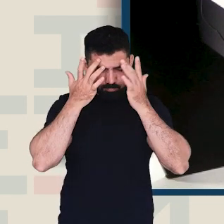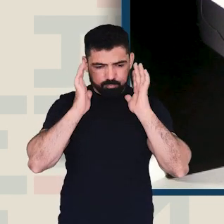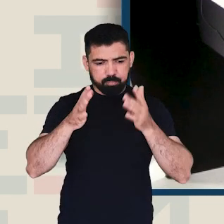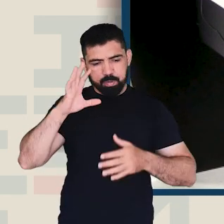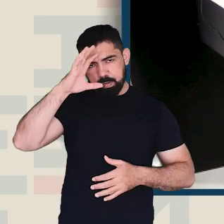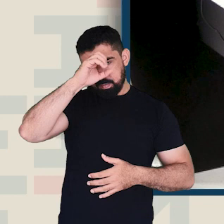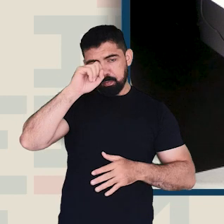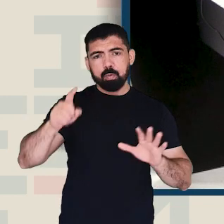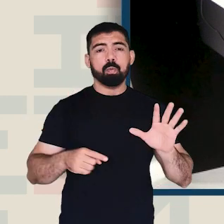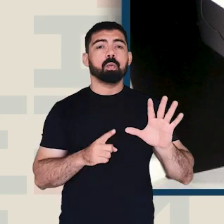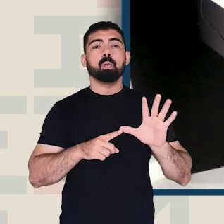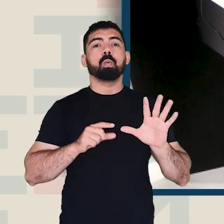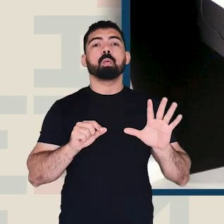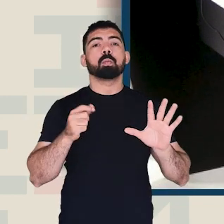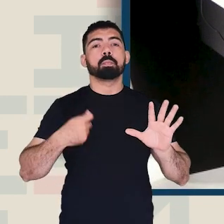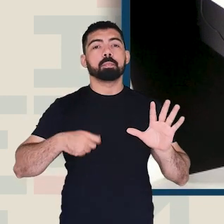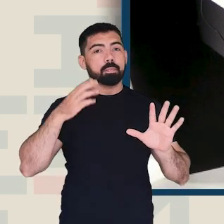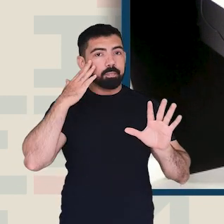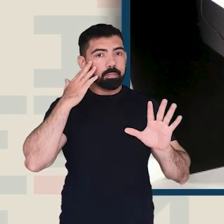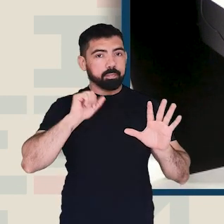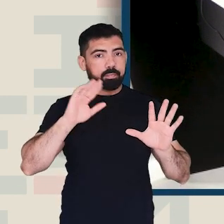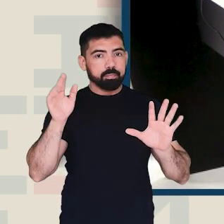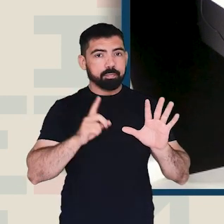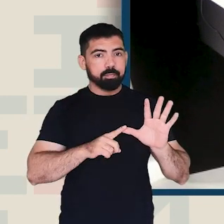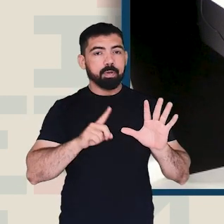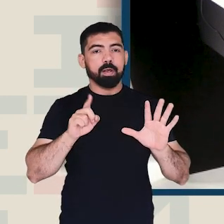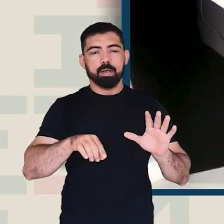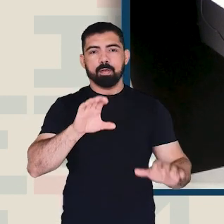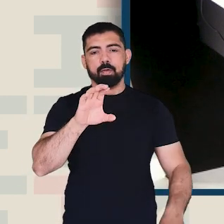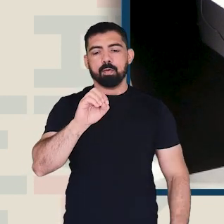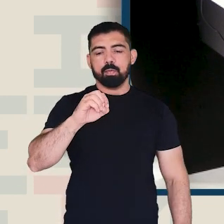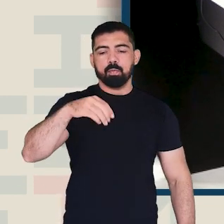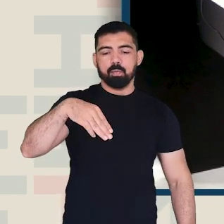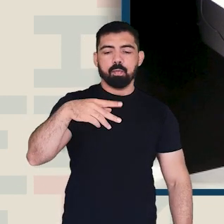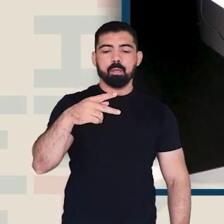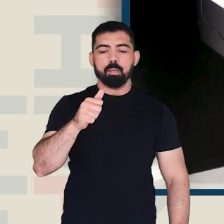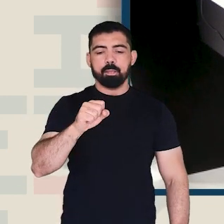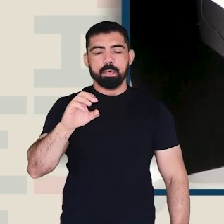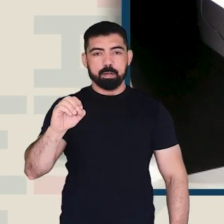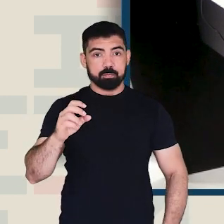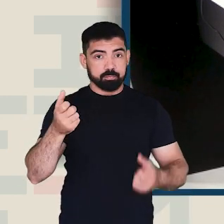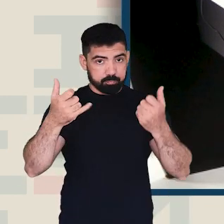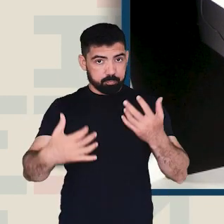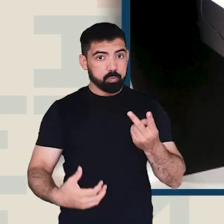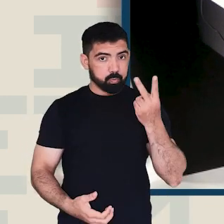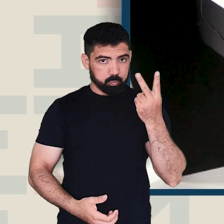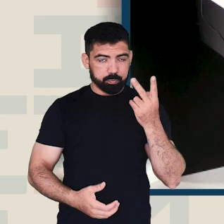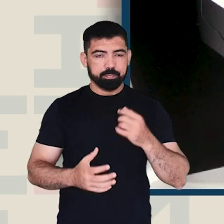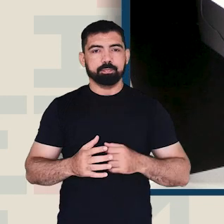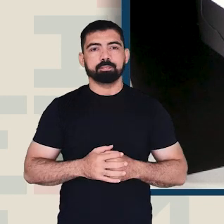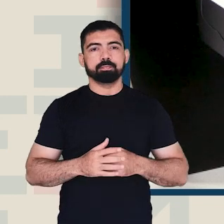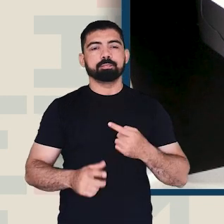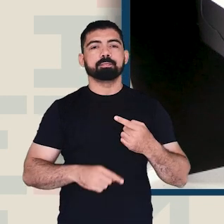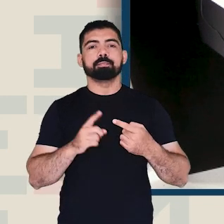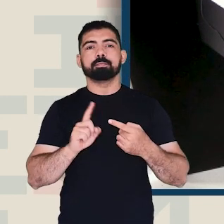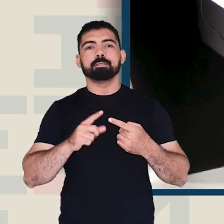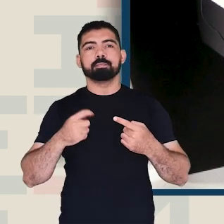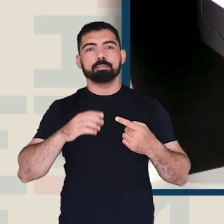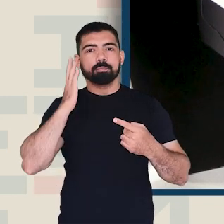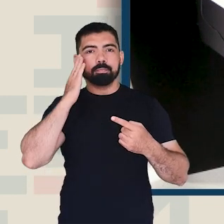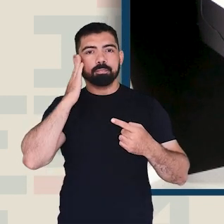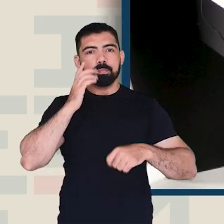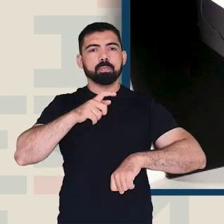groove, uma outra coisa que eu preciso entender é sobre compasso. Aí vem duas definiçõezinhas. Primeiro, preciso entender o